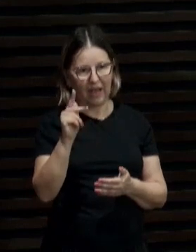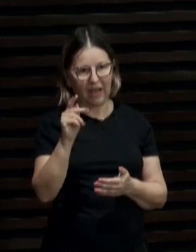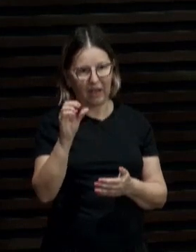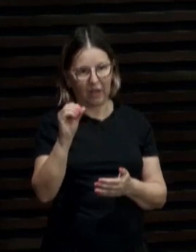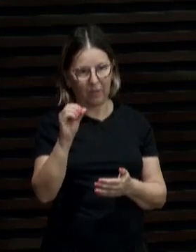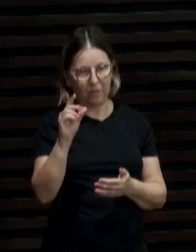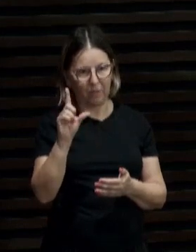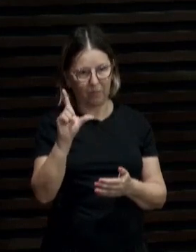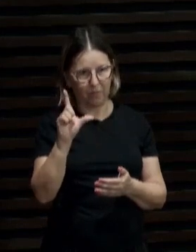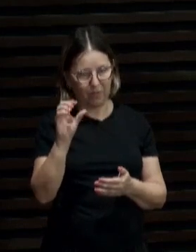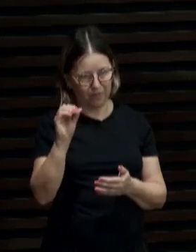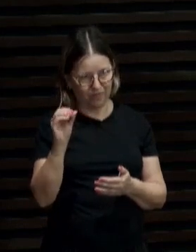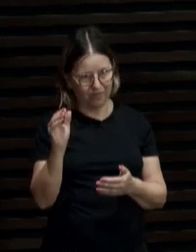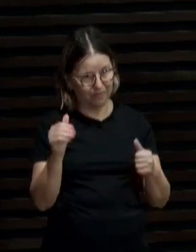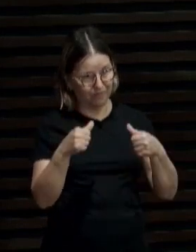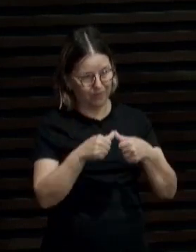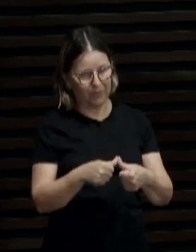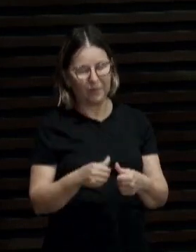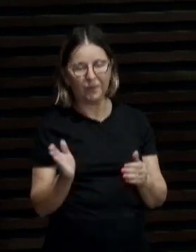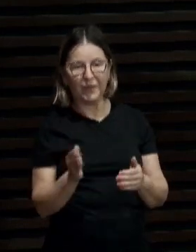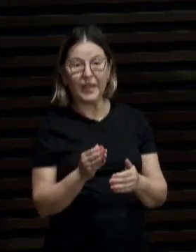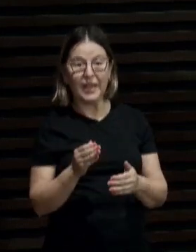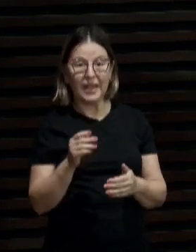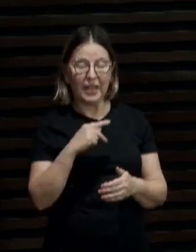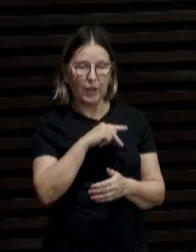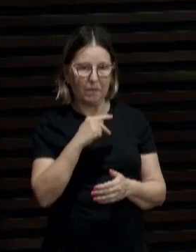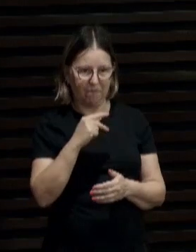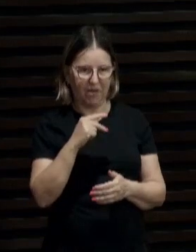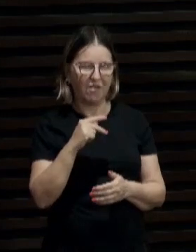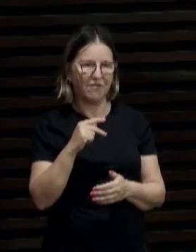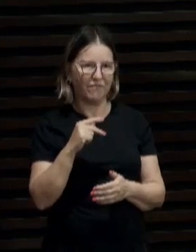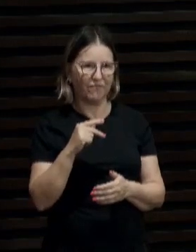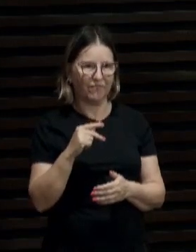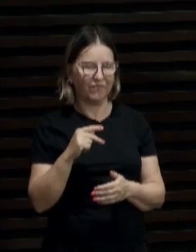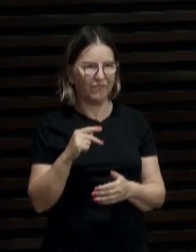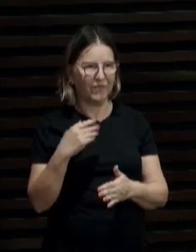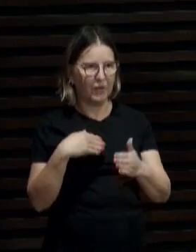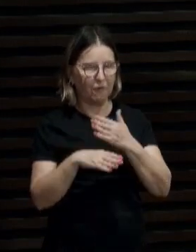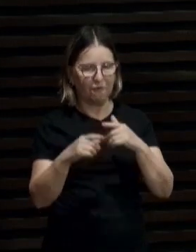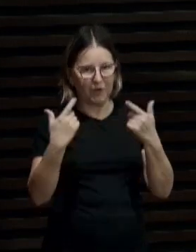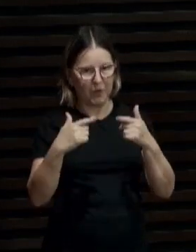altas, chegou a Éfeso e, achando ali alguns discípulos, vamos dar uma pequena pausa.